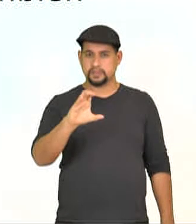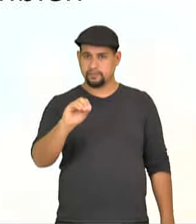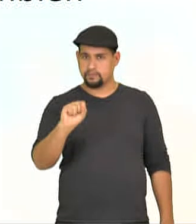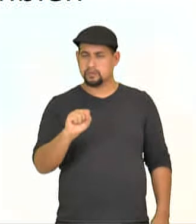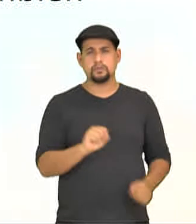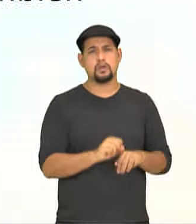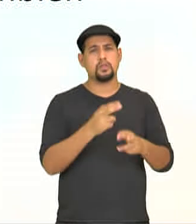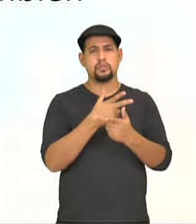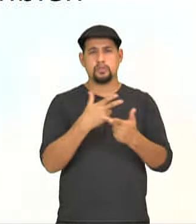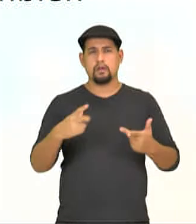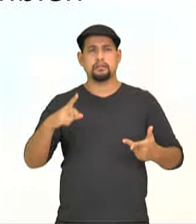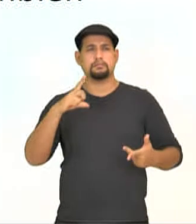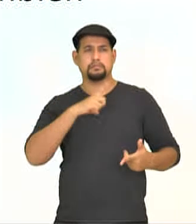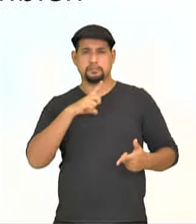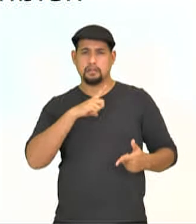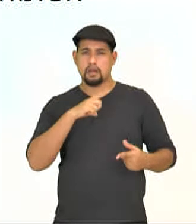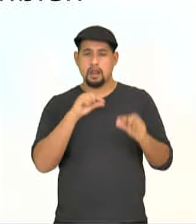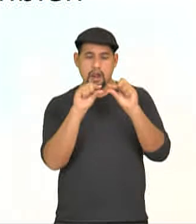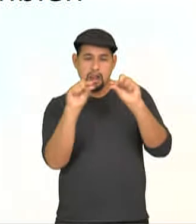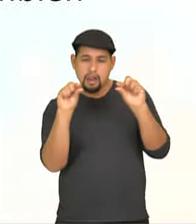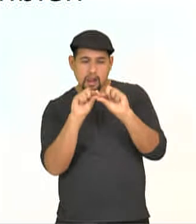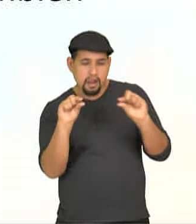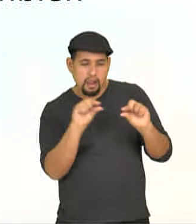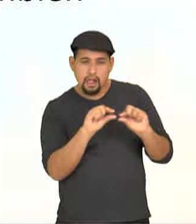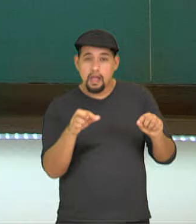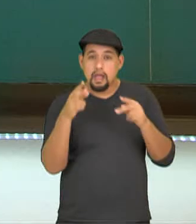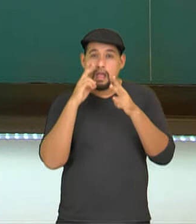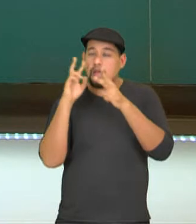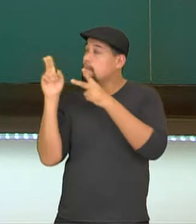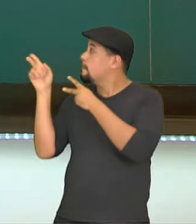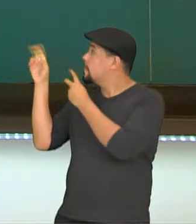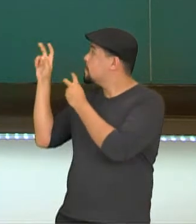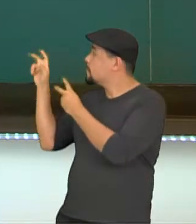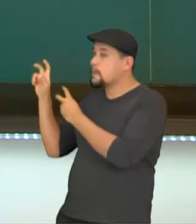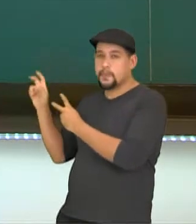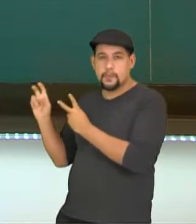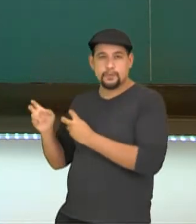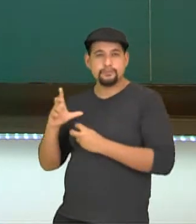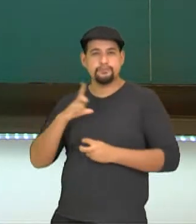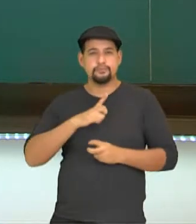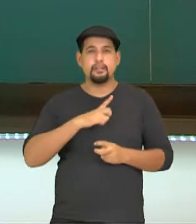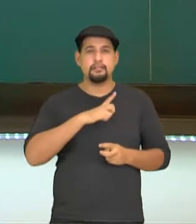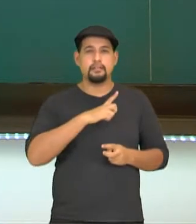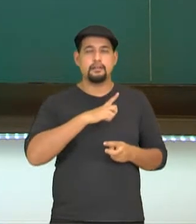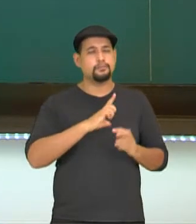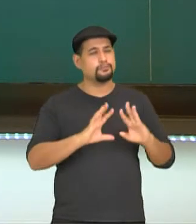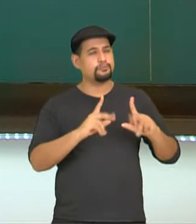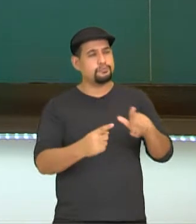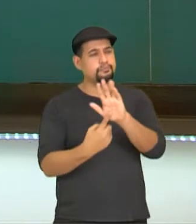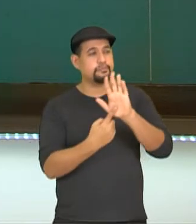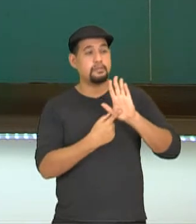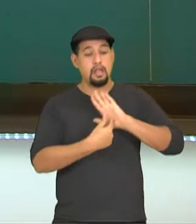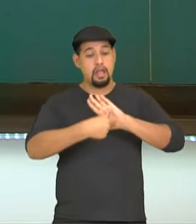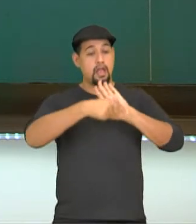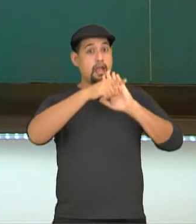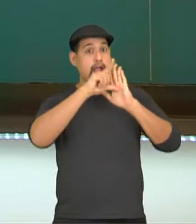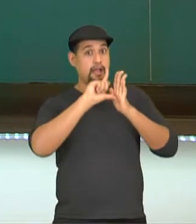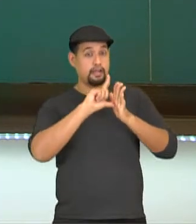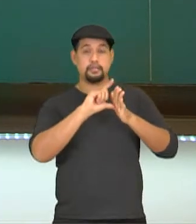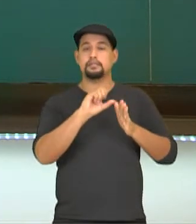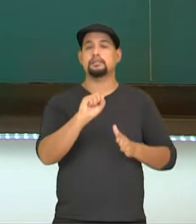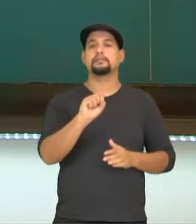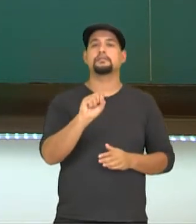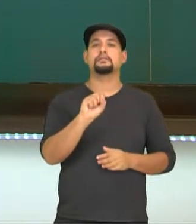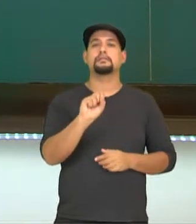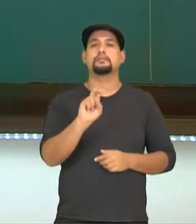substantivos sublinhados, né? E nós podemos perceber, todos eles realmente aparecem aqui antes do